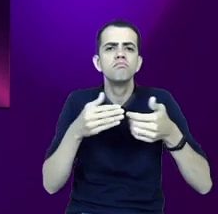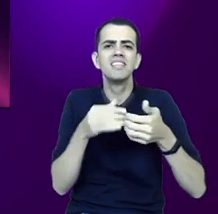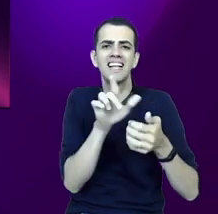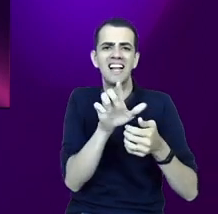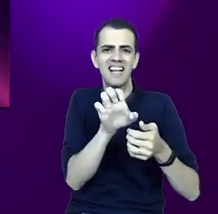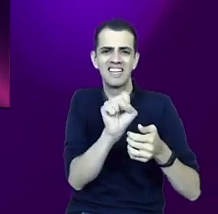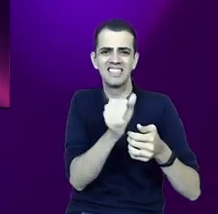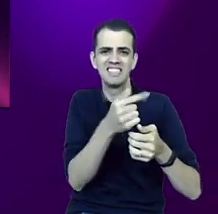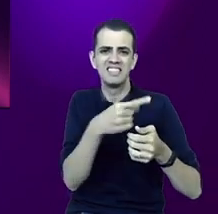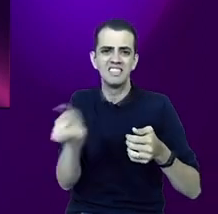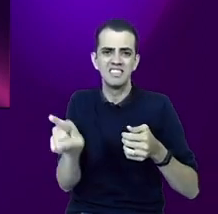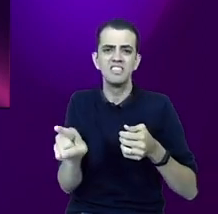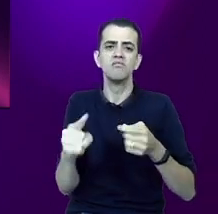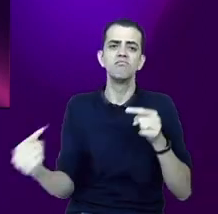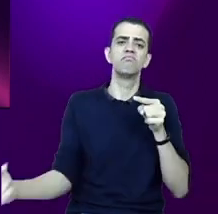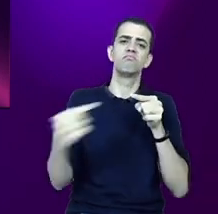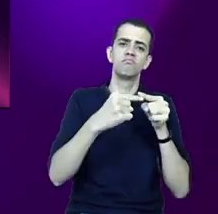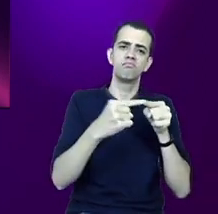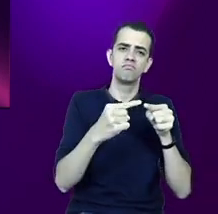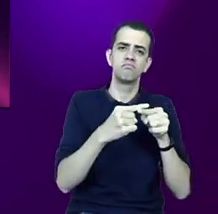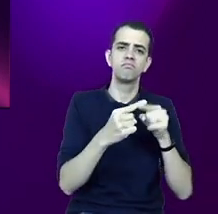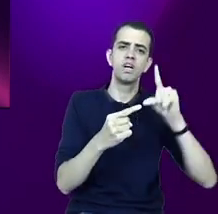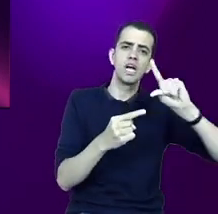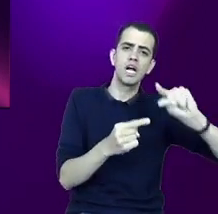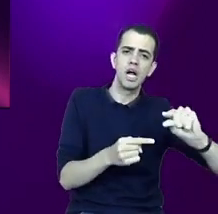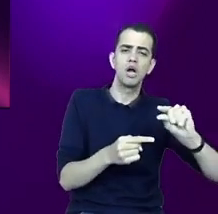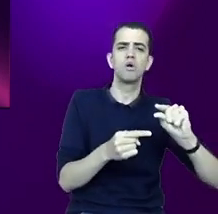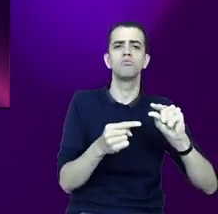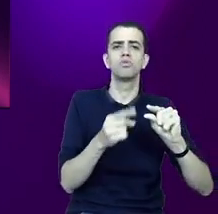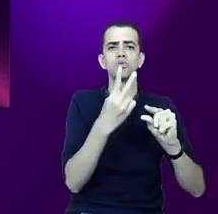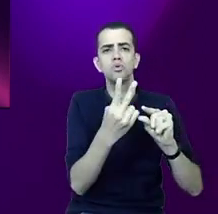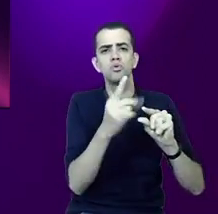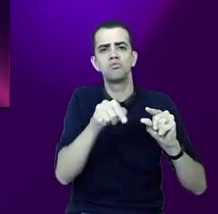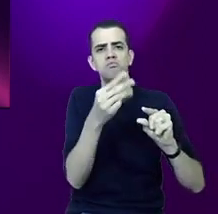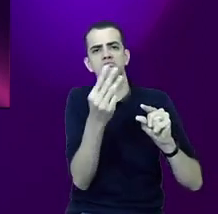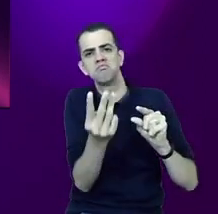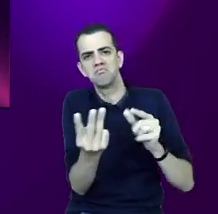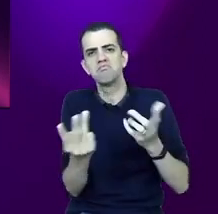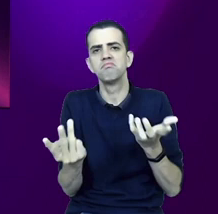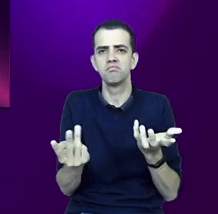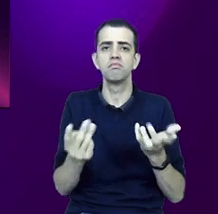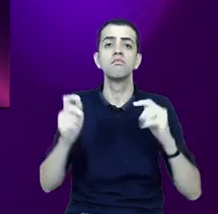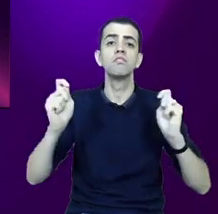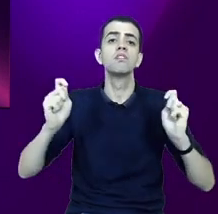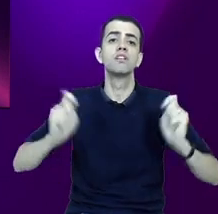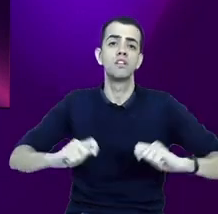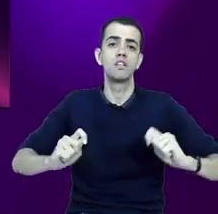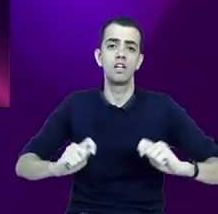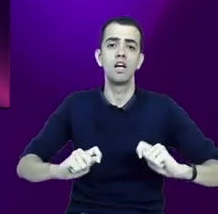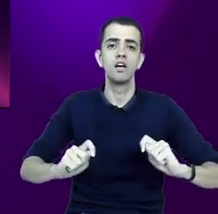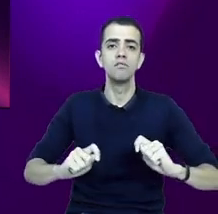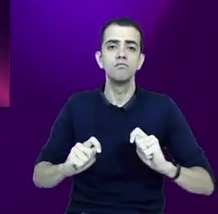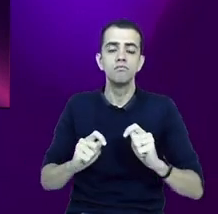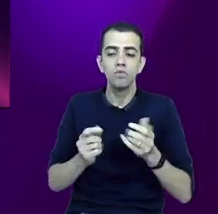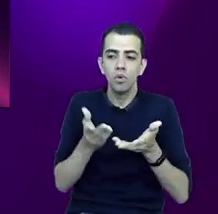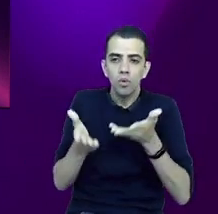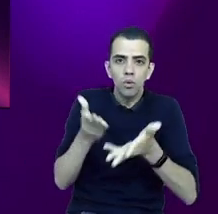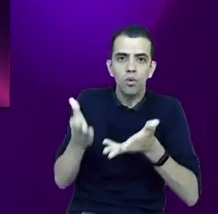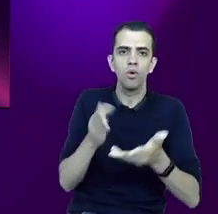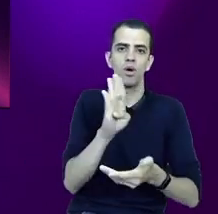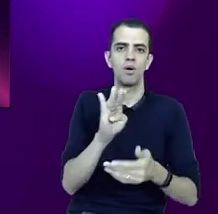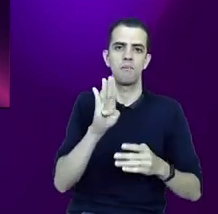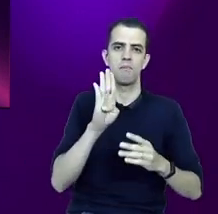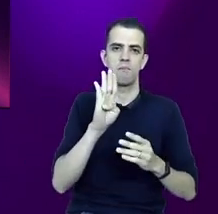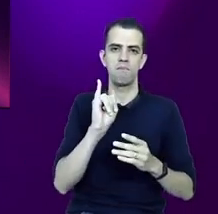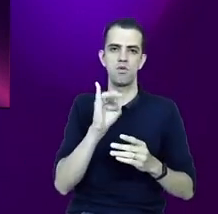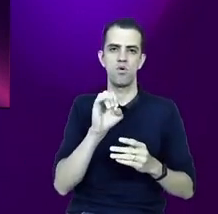patológico compatíveis com graus menores, como grau 2 e 3, eles provavelmente terão um comportamento biológico